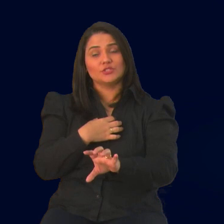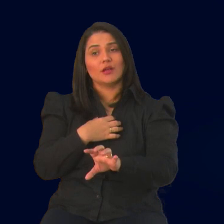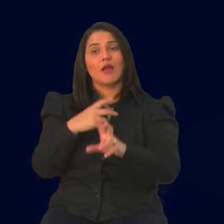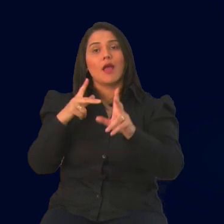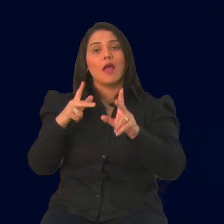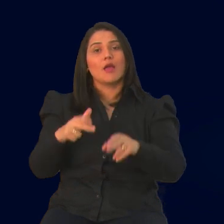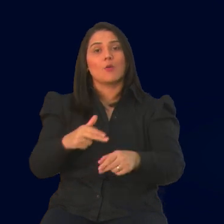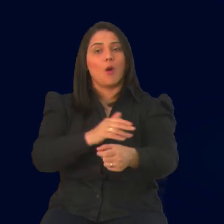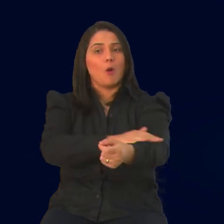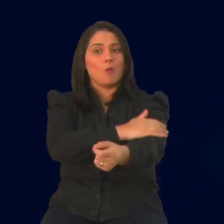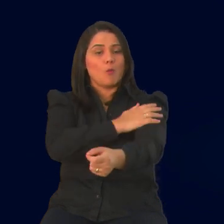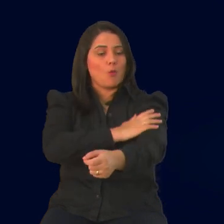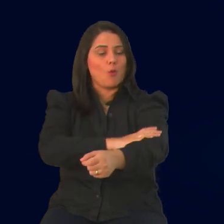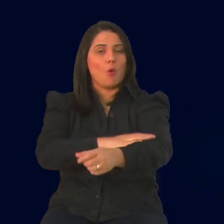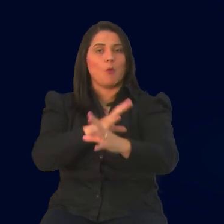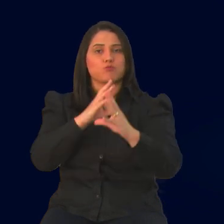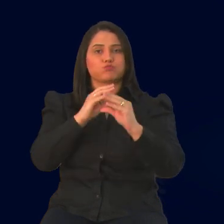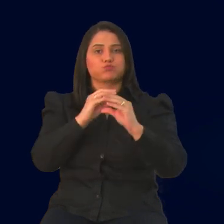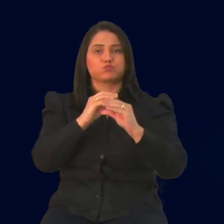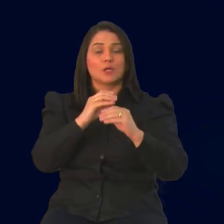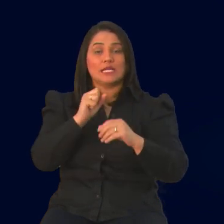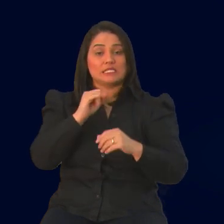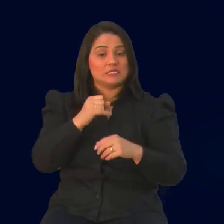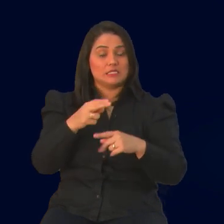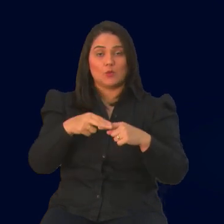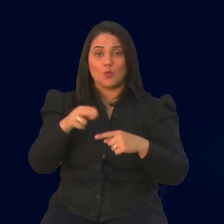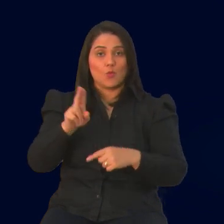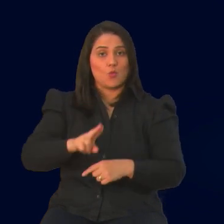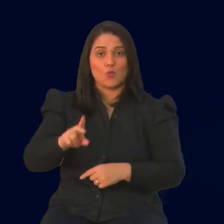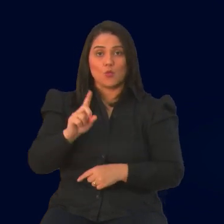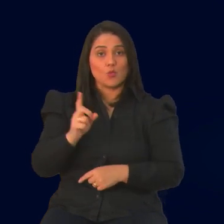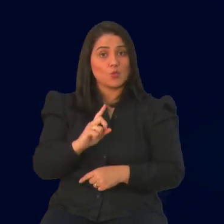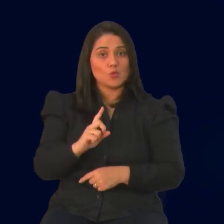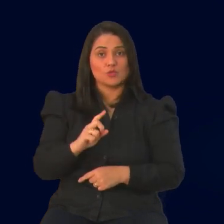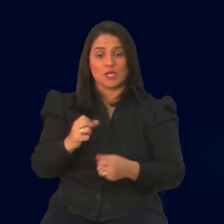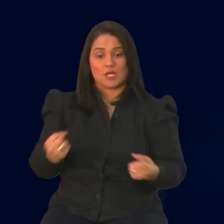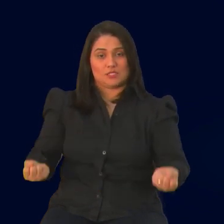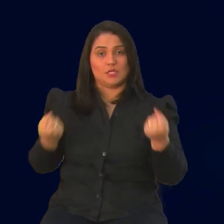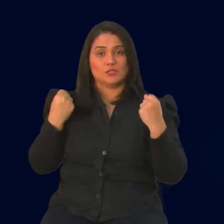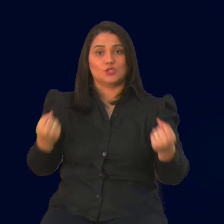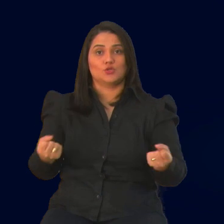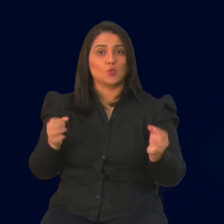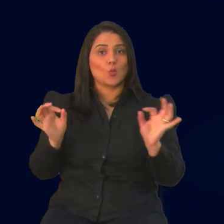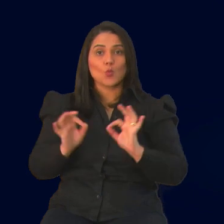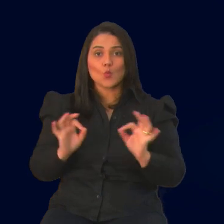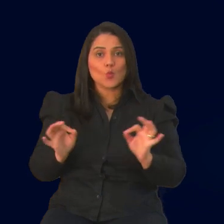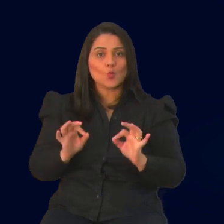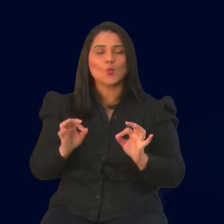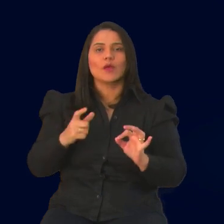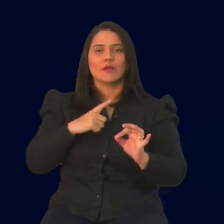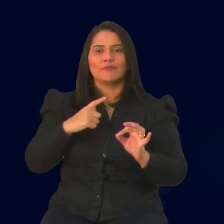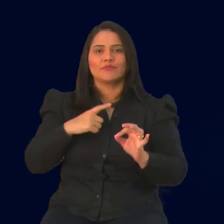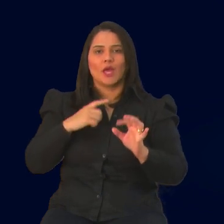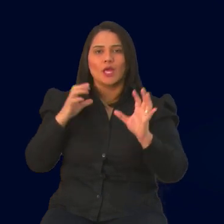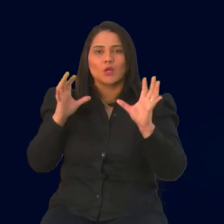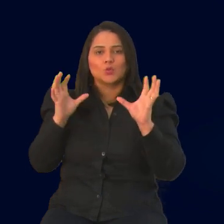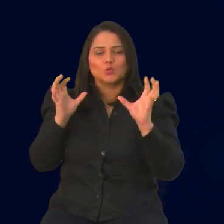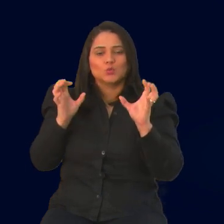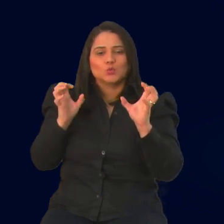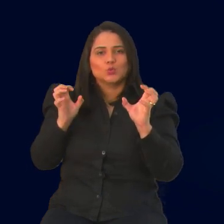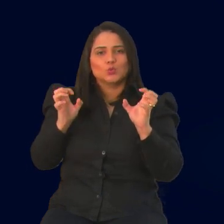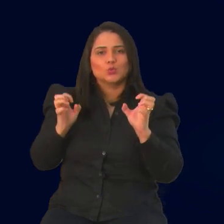músculo. Se nós não usamos, se nós não exercitamos, ela vai atrofiando. Então, nós